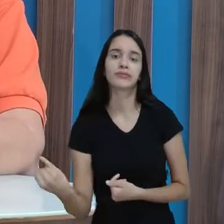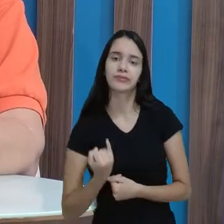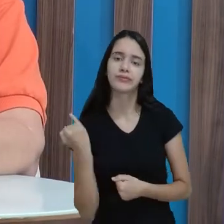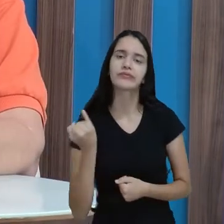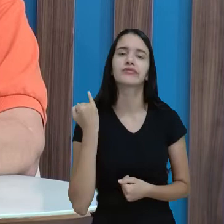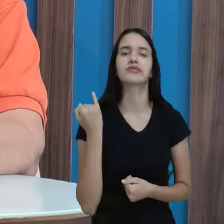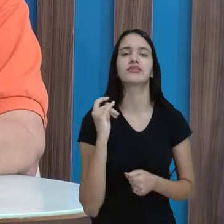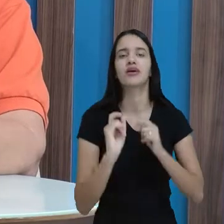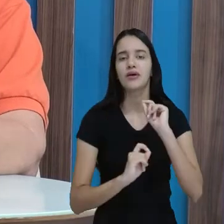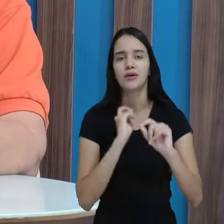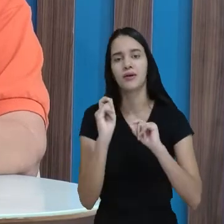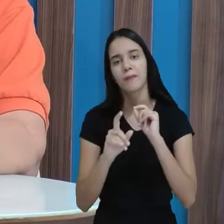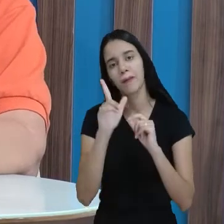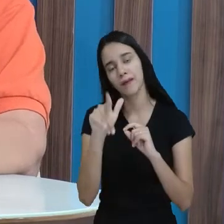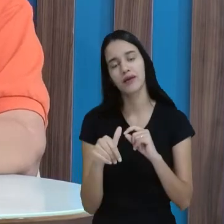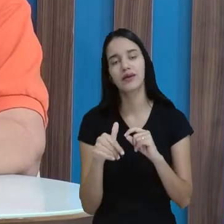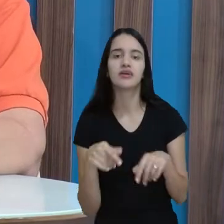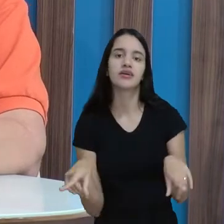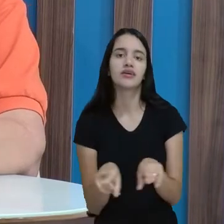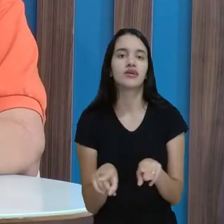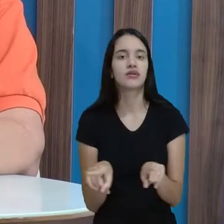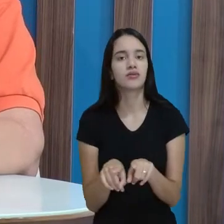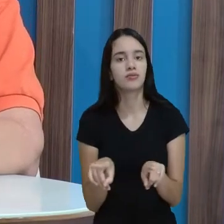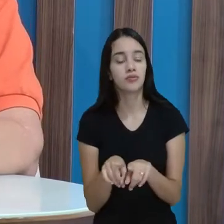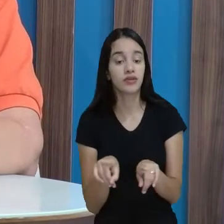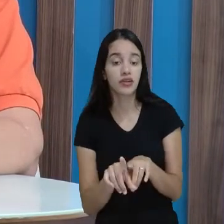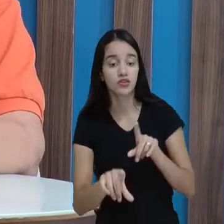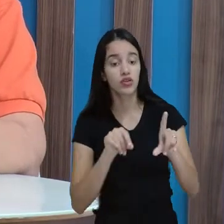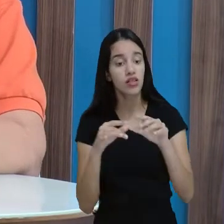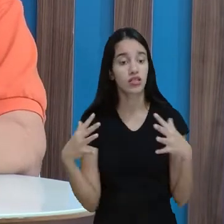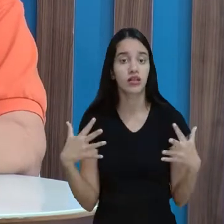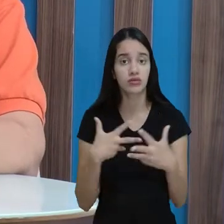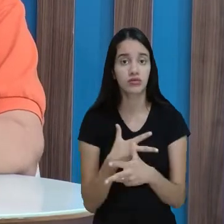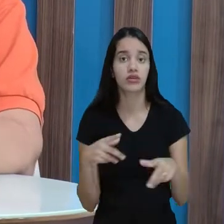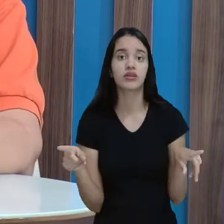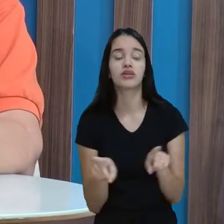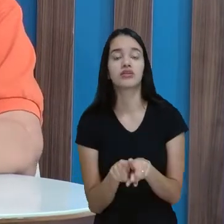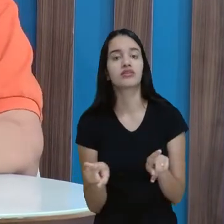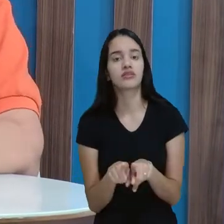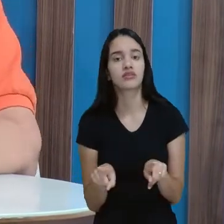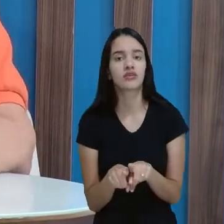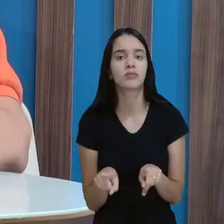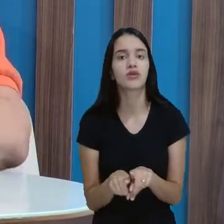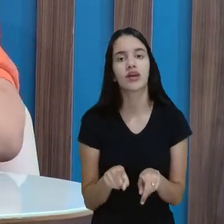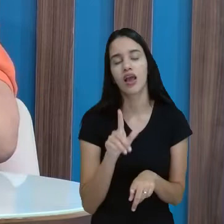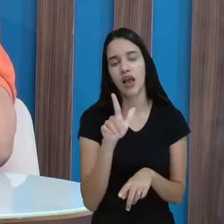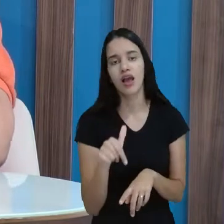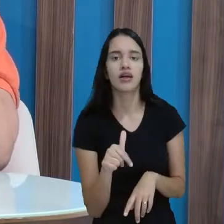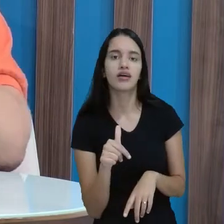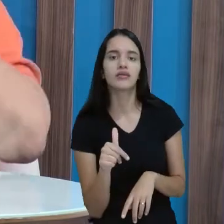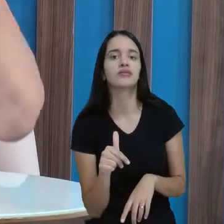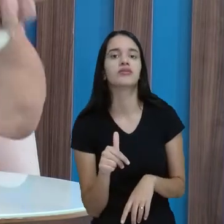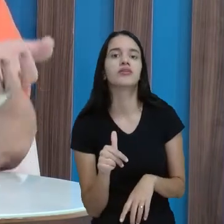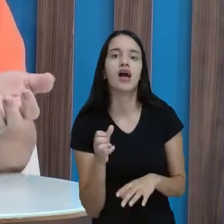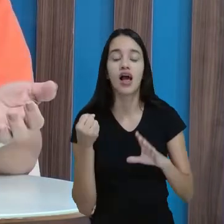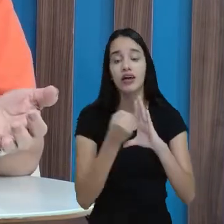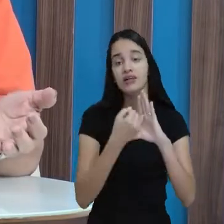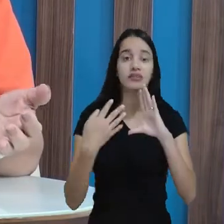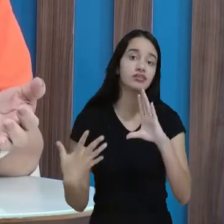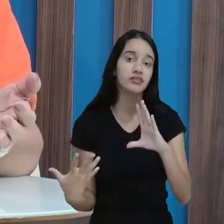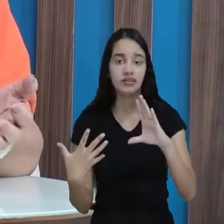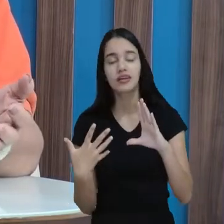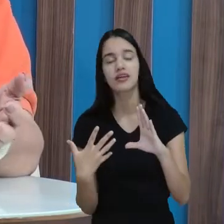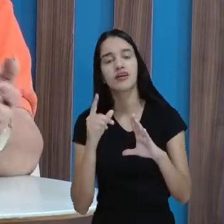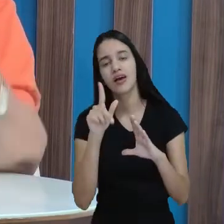né? Exato. Que é essa questão tanto da seleção natural, como também essa questão dessas